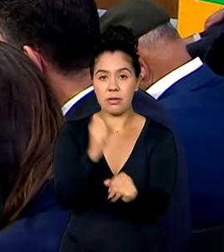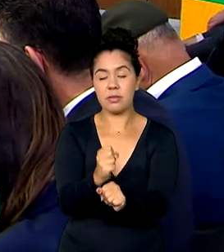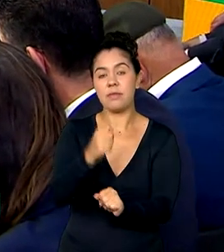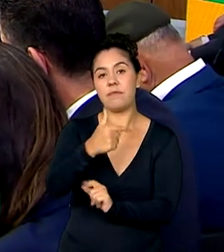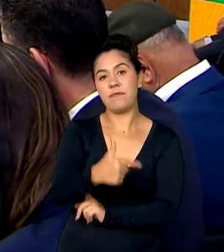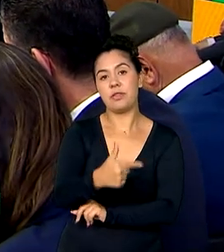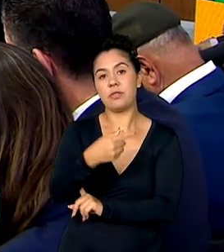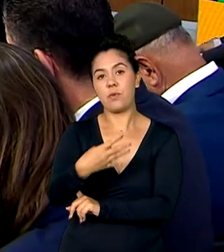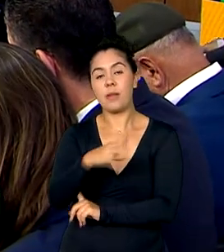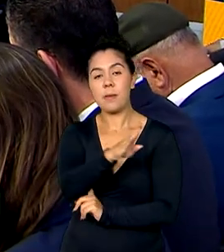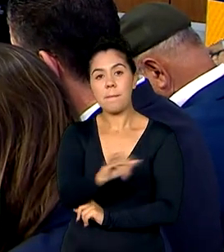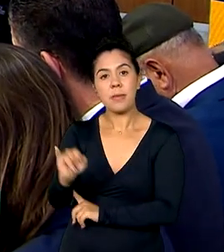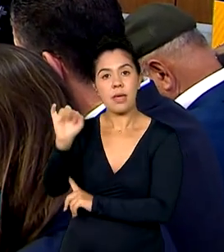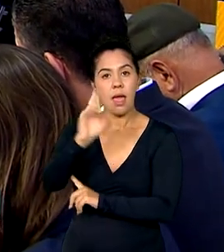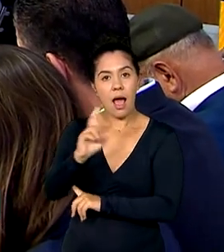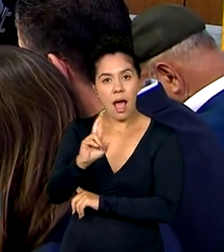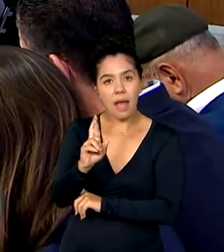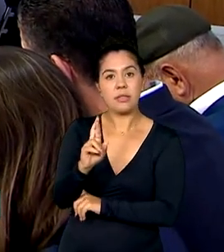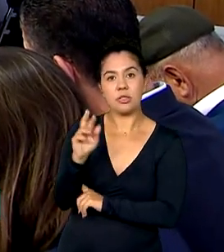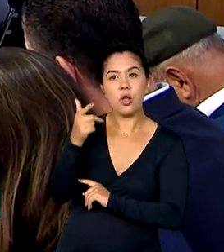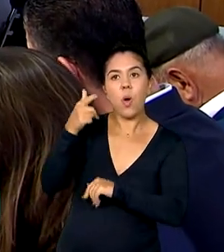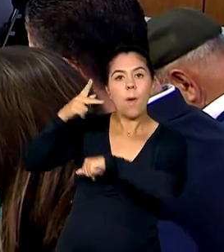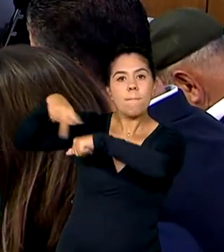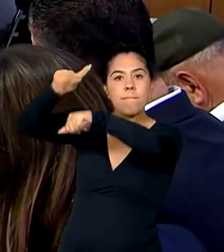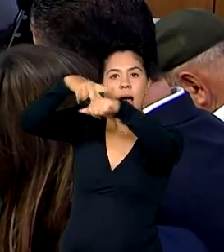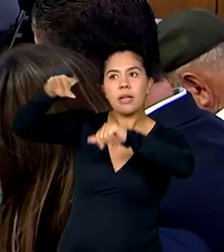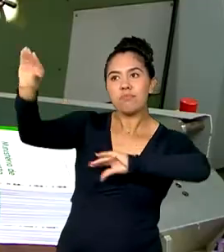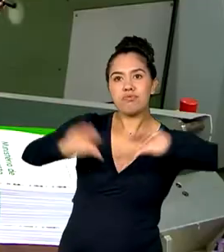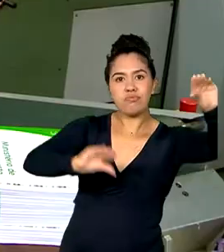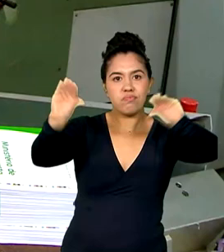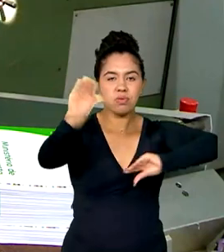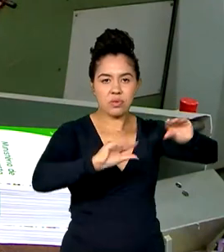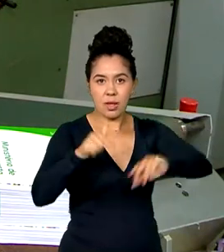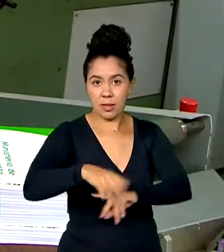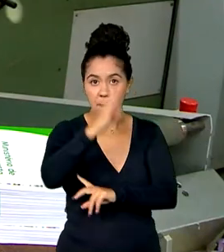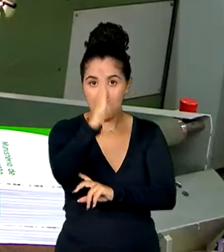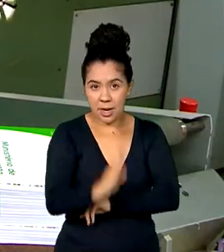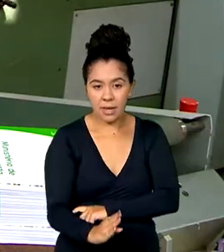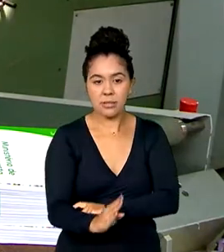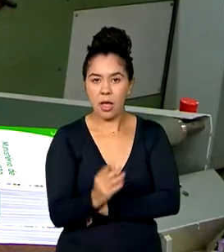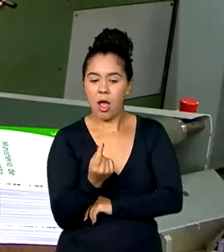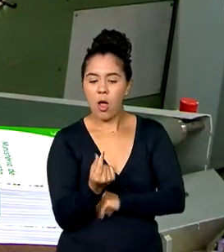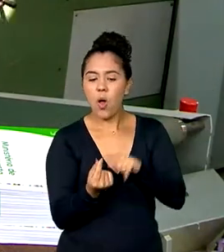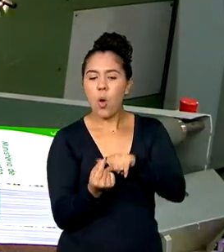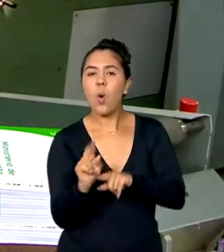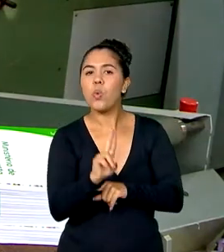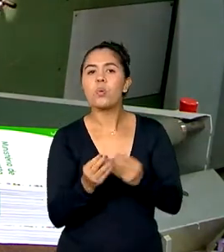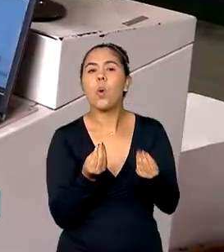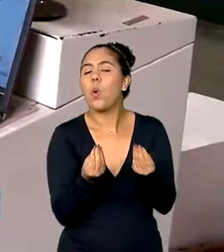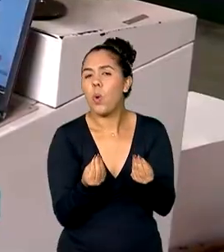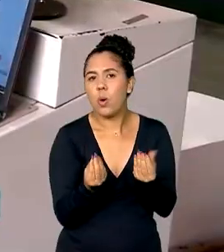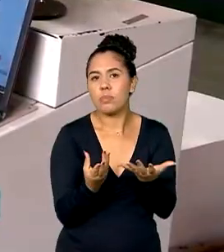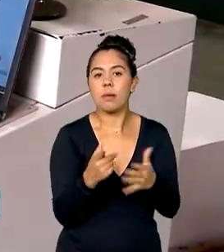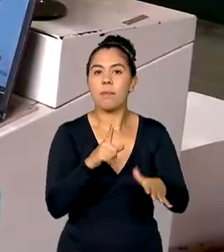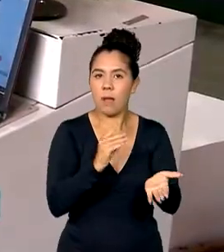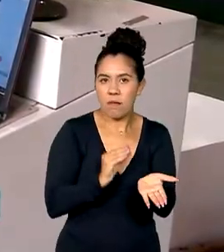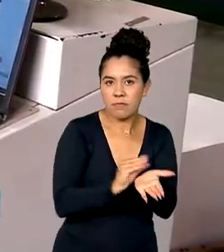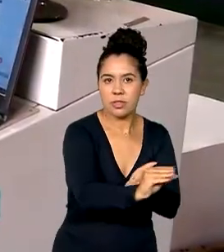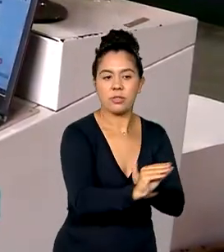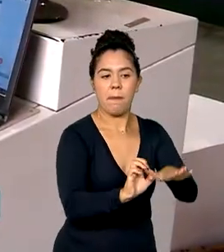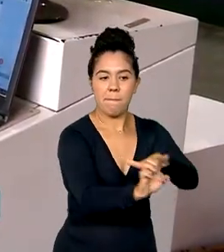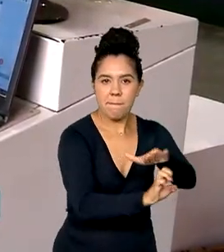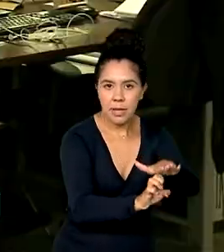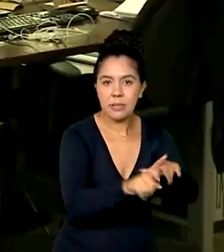de reais de investimentos estrangeiros em fundos brasileiros. Esses recursos serão usados para investir em empresas e